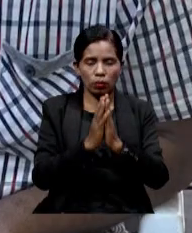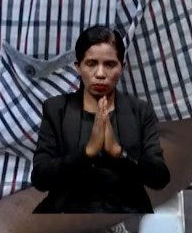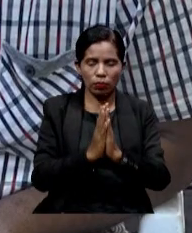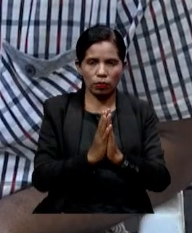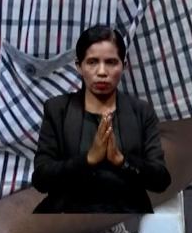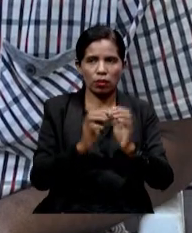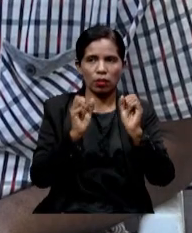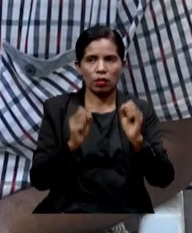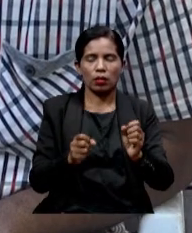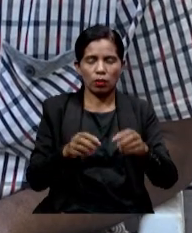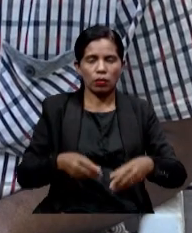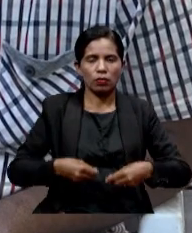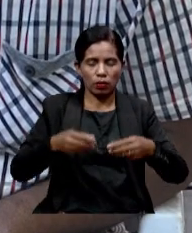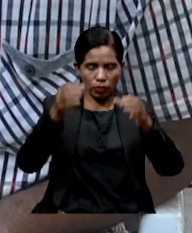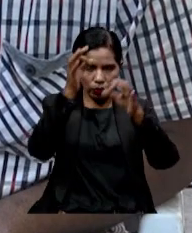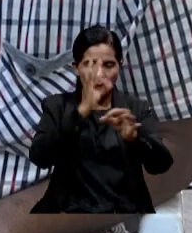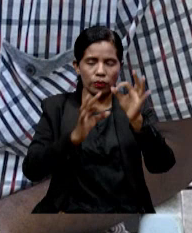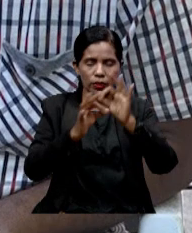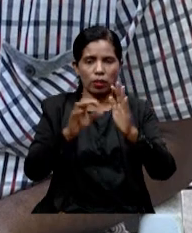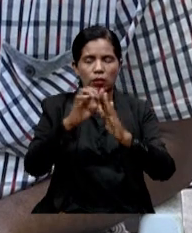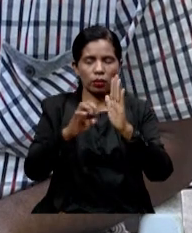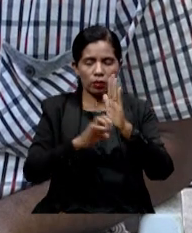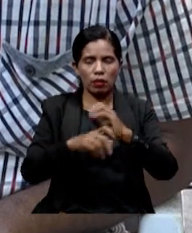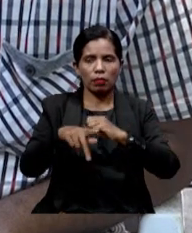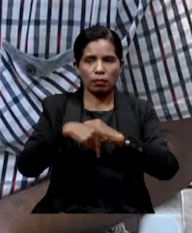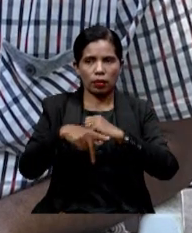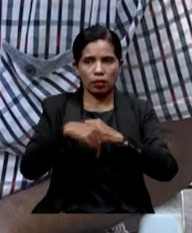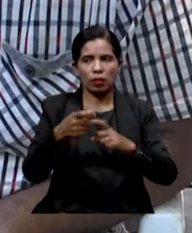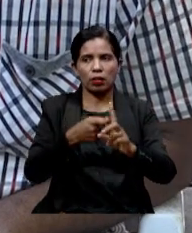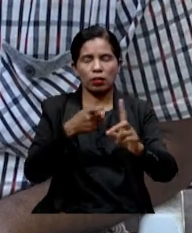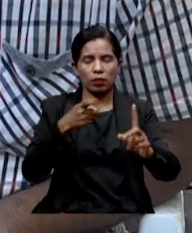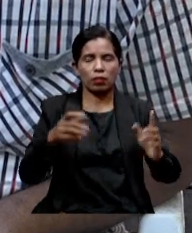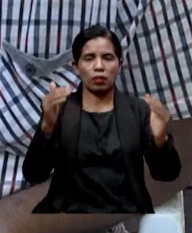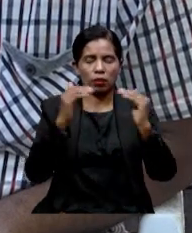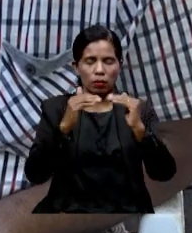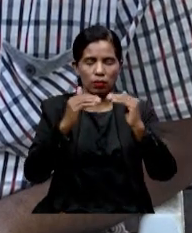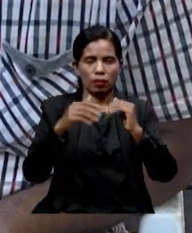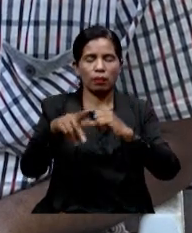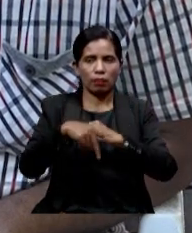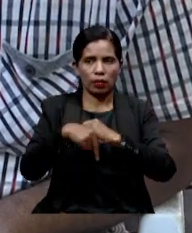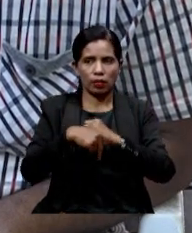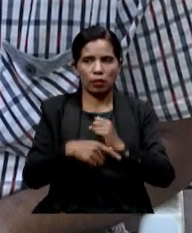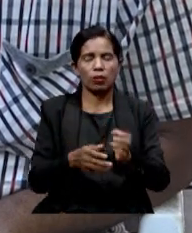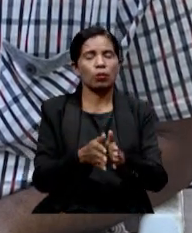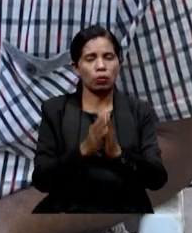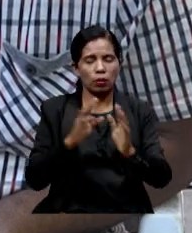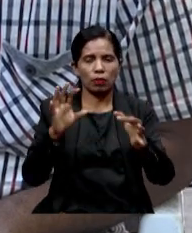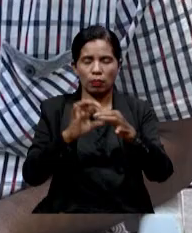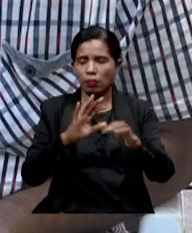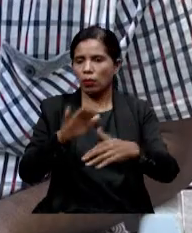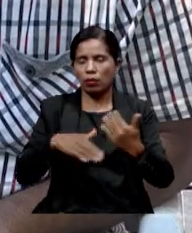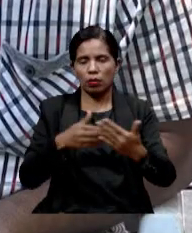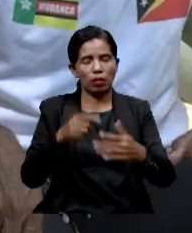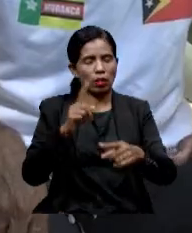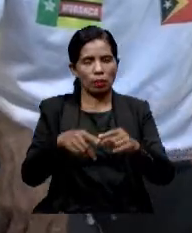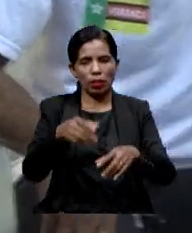tu mantém foi confiança da estrutura partido, nebe elege Leu Husi Congresso Partido. Daniel Husuba, membro Rotu, atu labela fierba